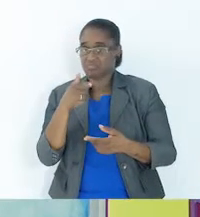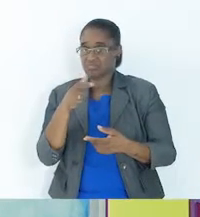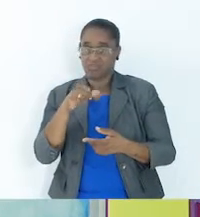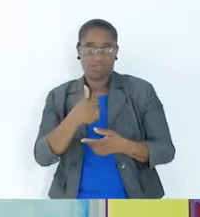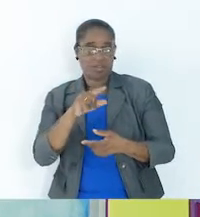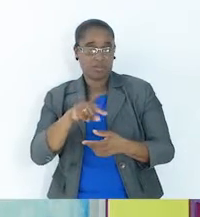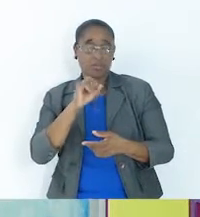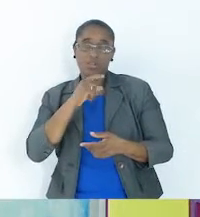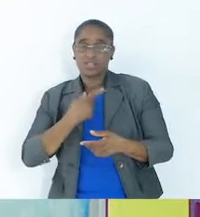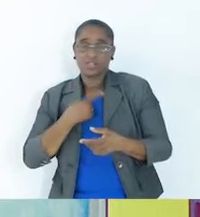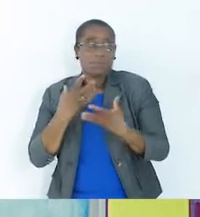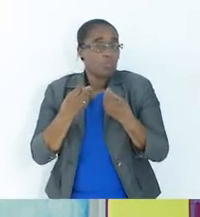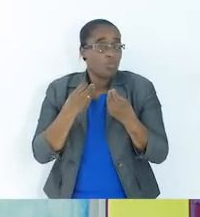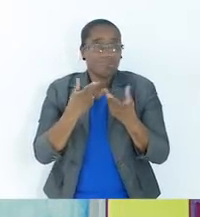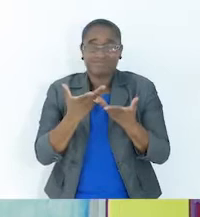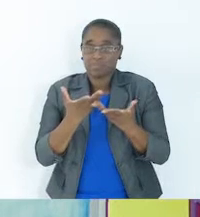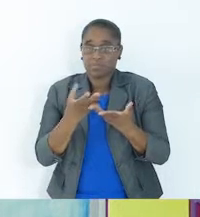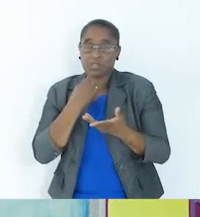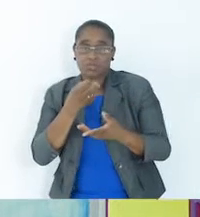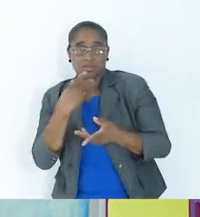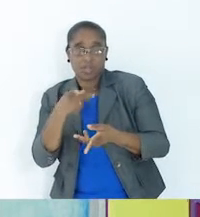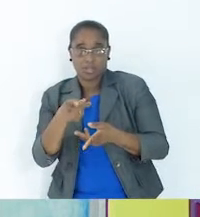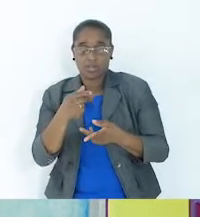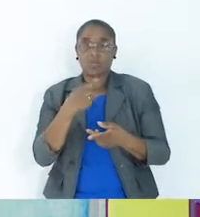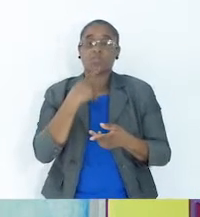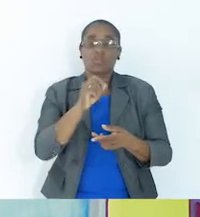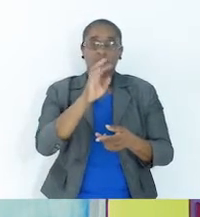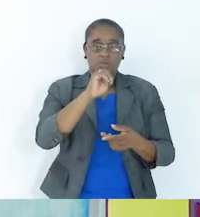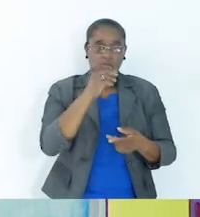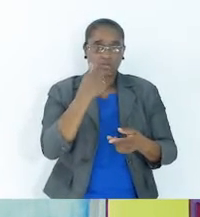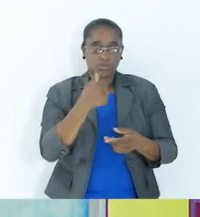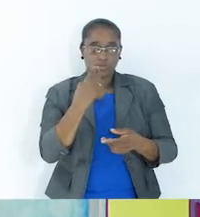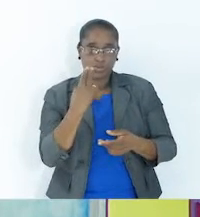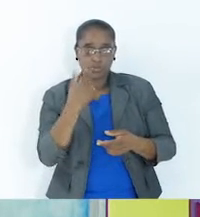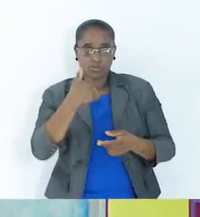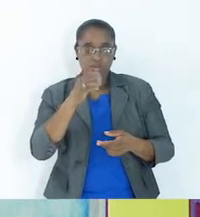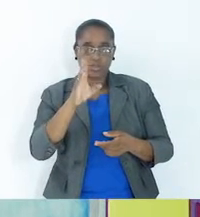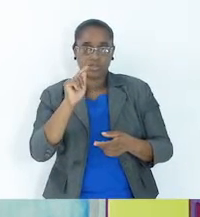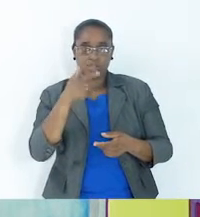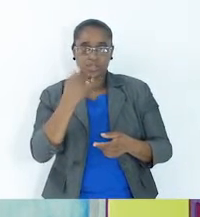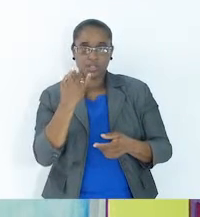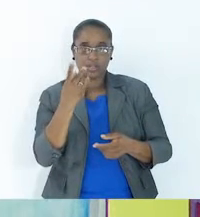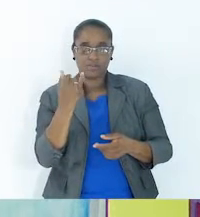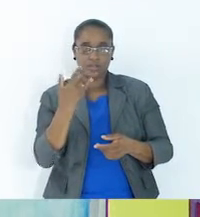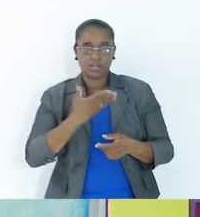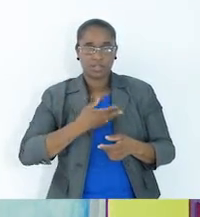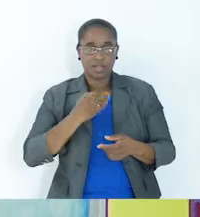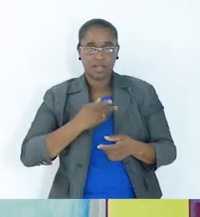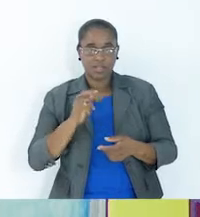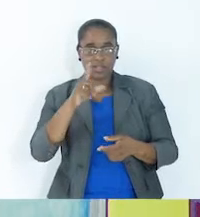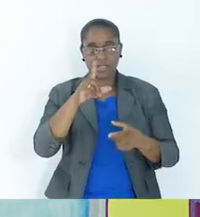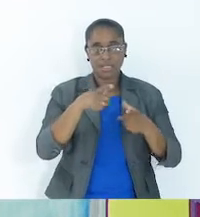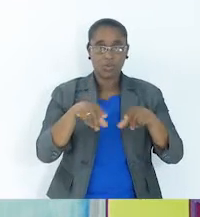vários significados. Daí que tem aquilo que nós chamamos de subjetividade linguística. A linguagem é mais